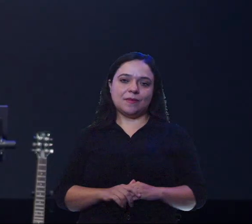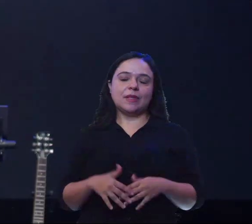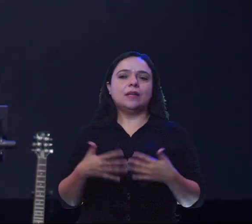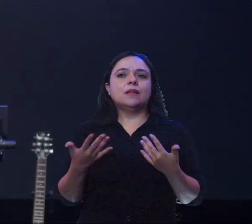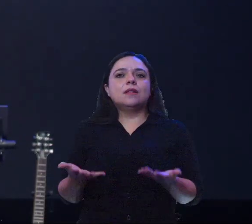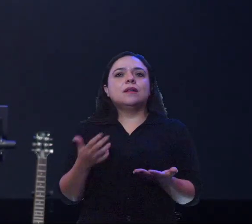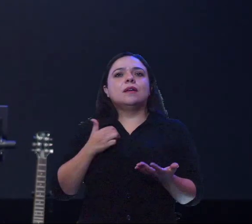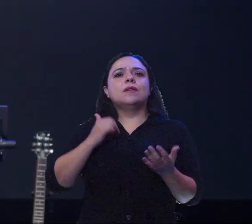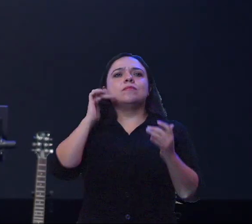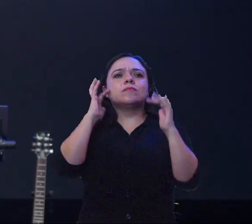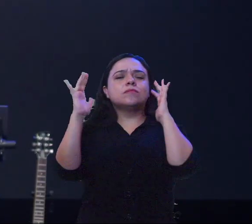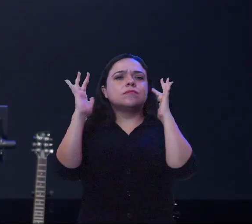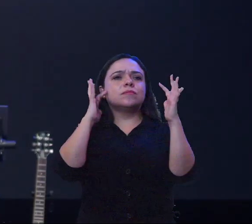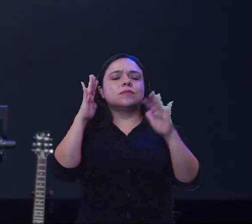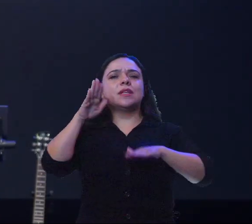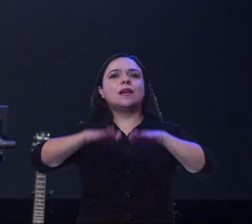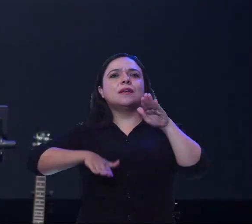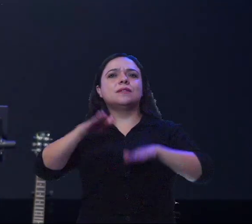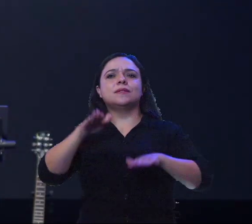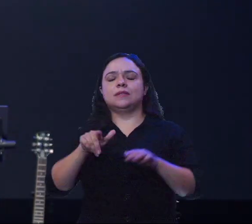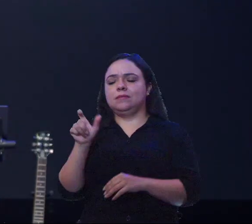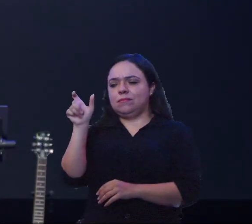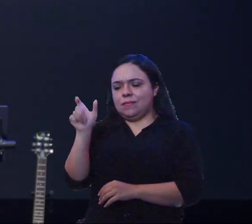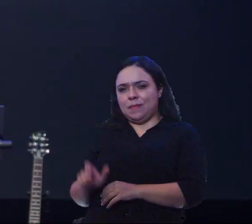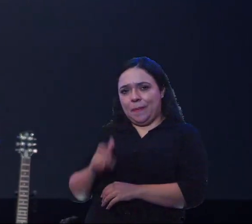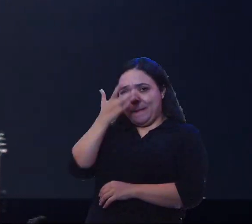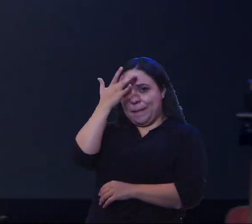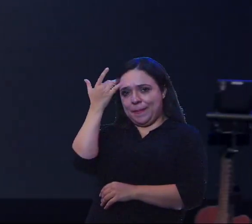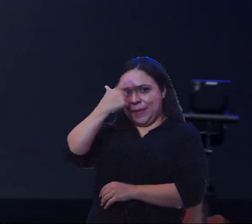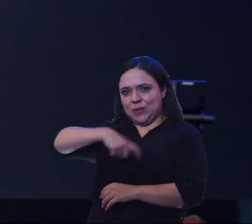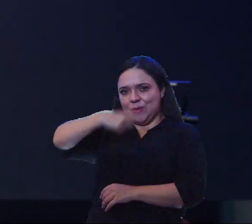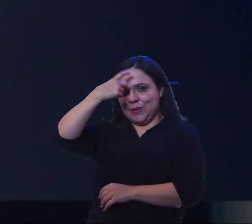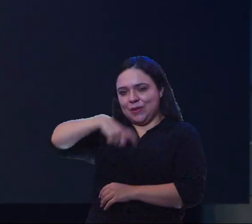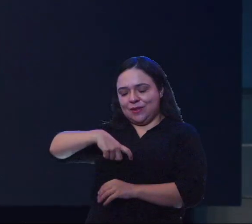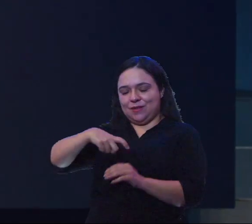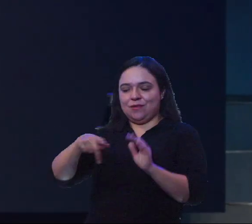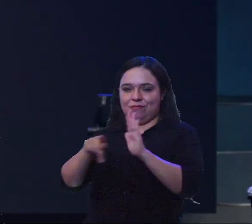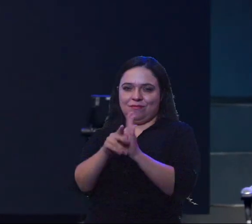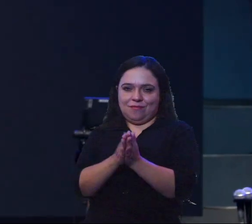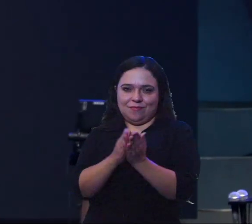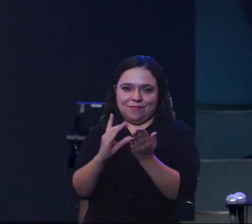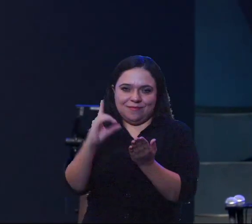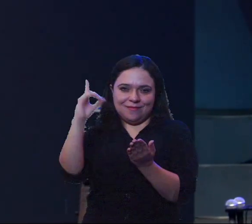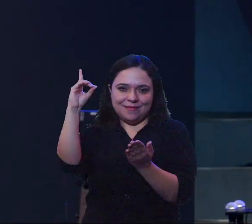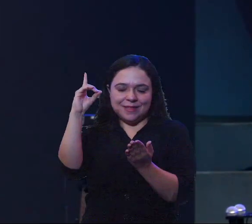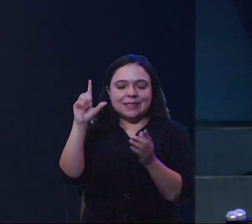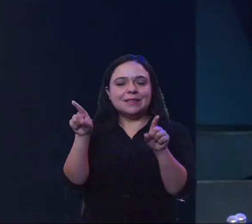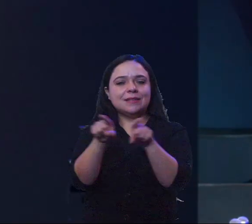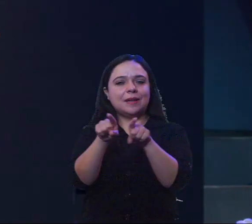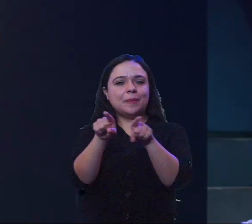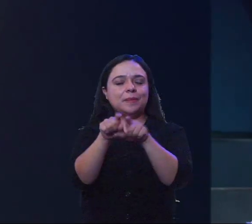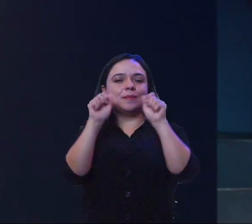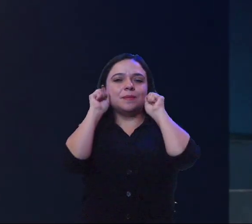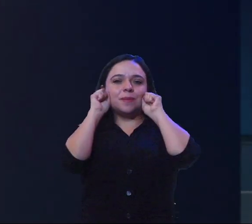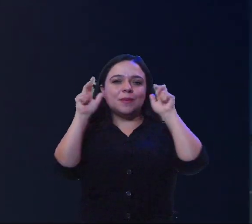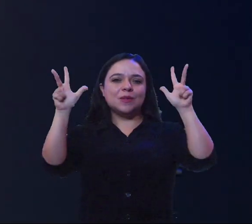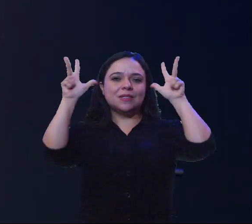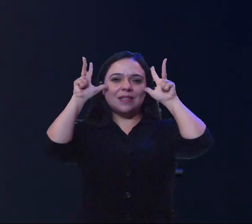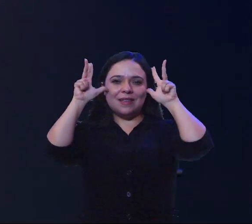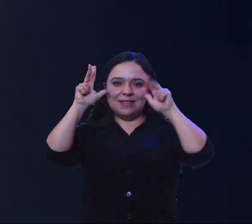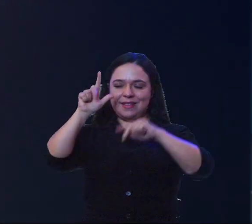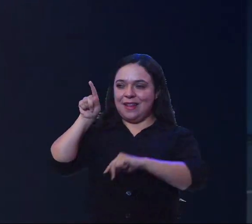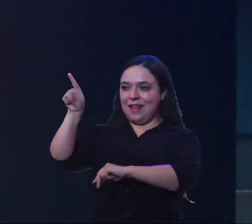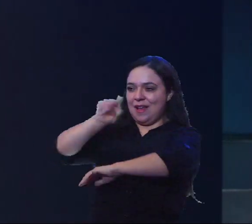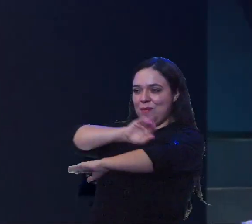fico imaginando muitas vezes alguns dos personagens bíblicos, como por exemplo, quando foi com Moisés, e ele teve um encontro com o Senhor lá no